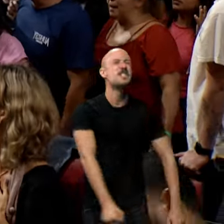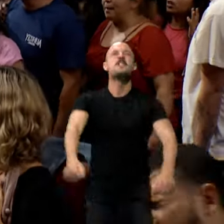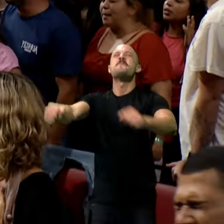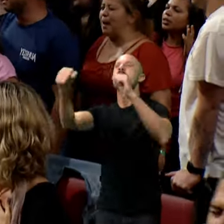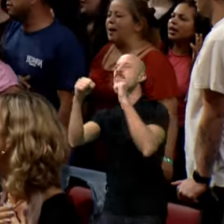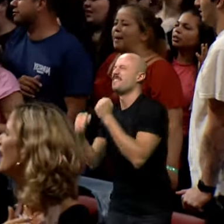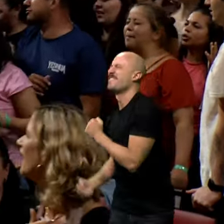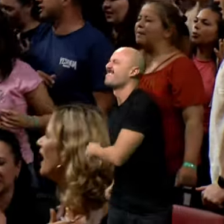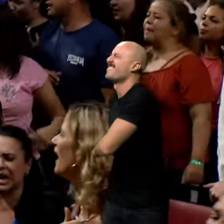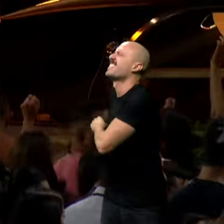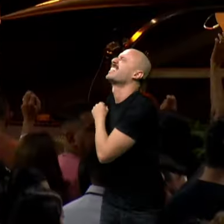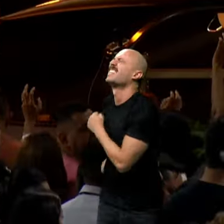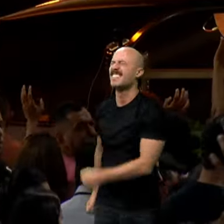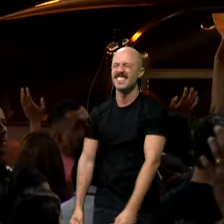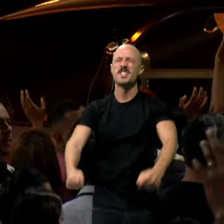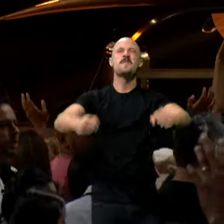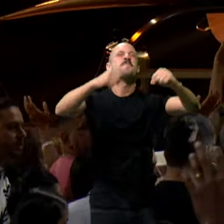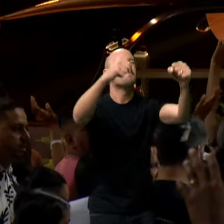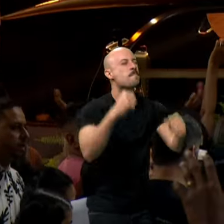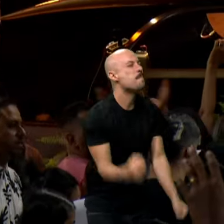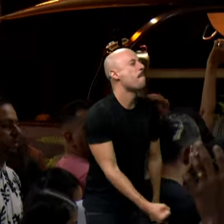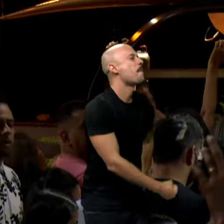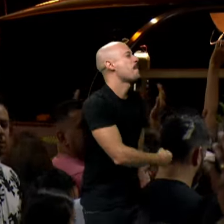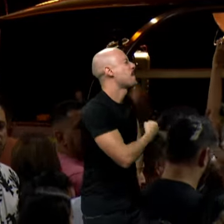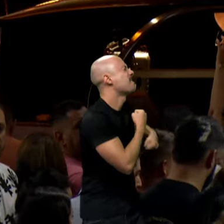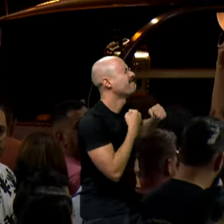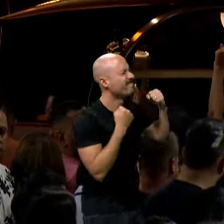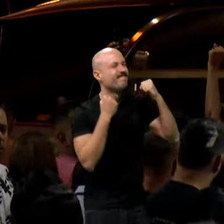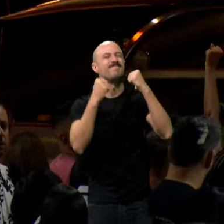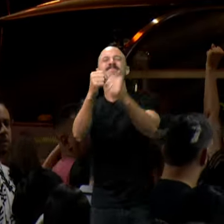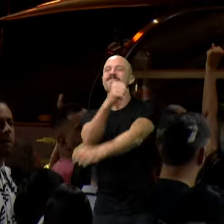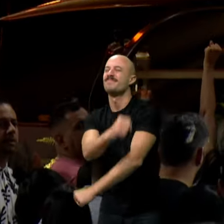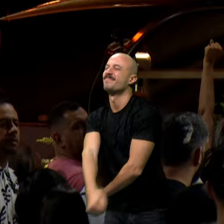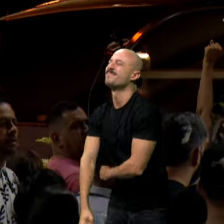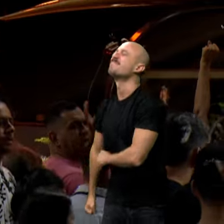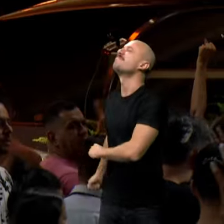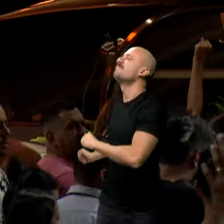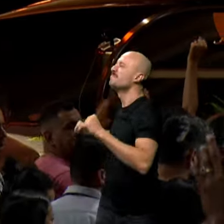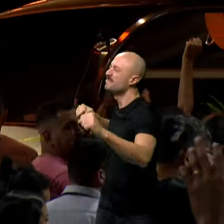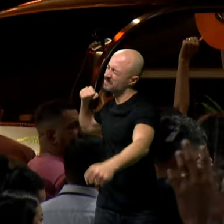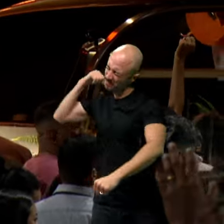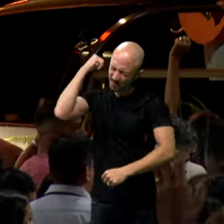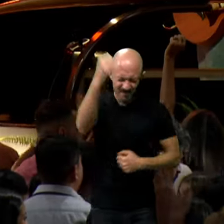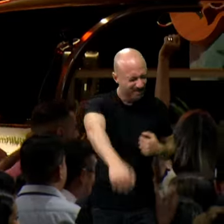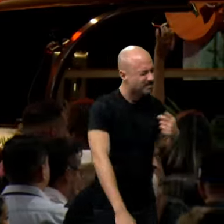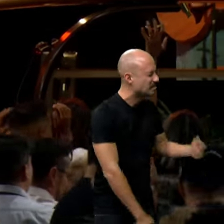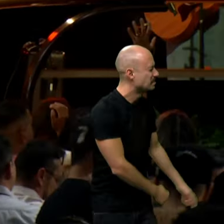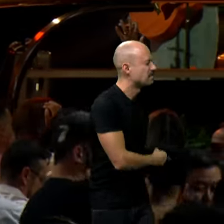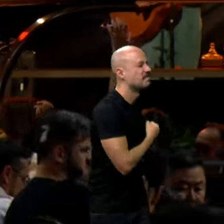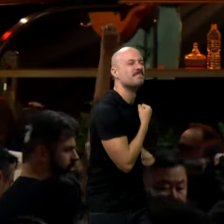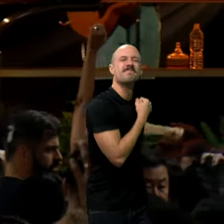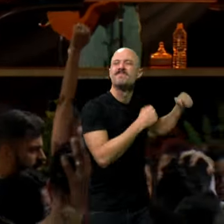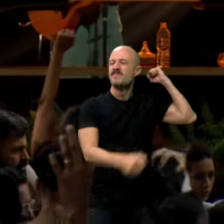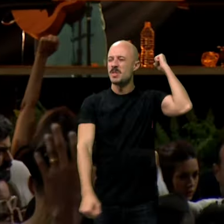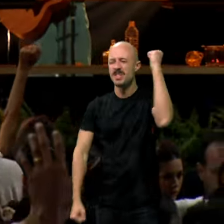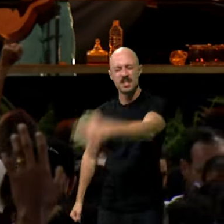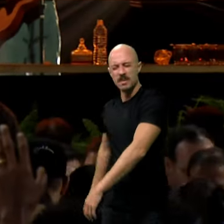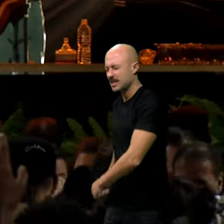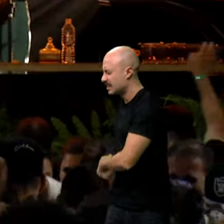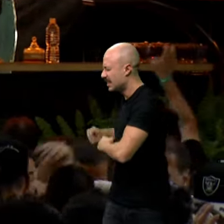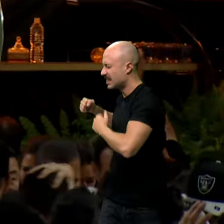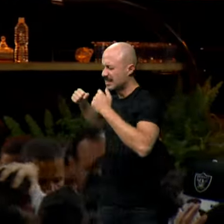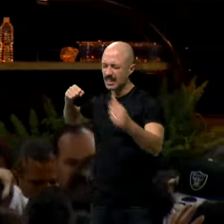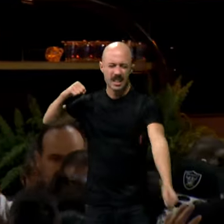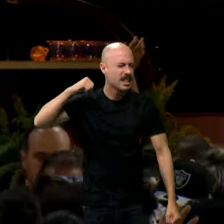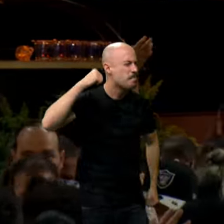dinheiro rodo mata na vaca, ora bababa tarabacê, orie planta na vaca, ora placa